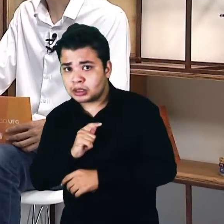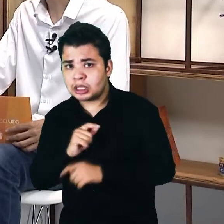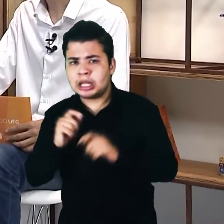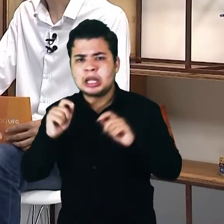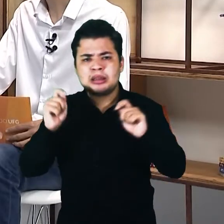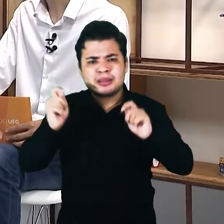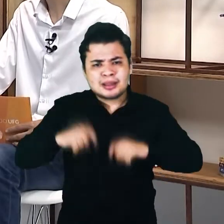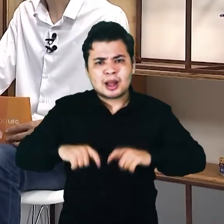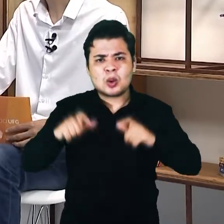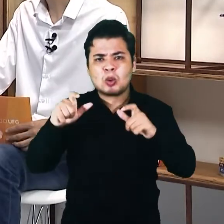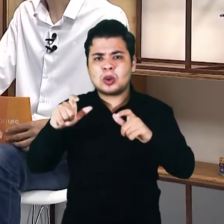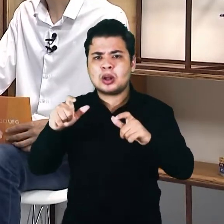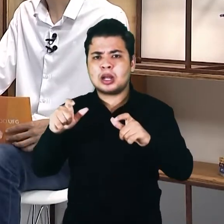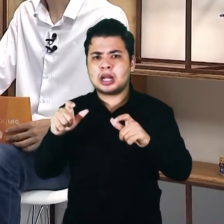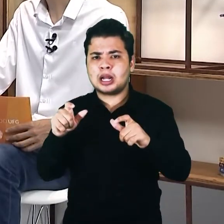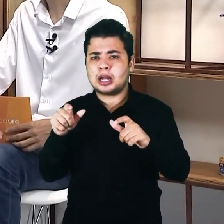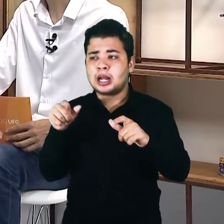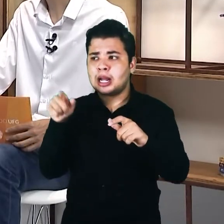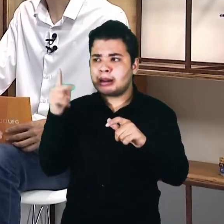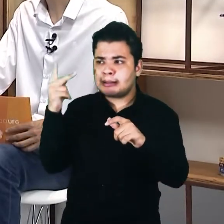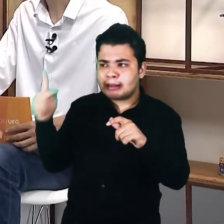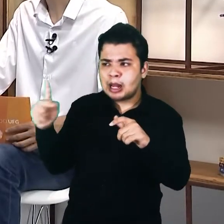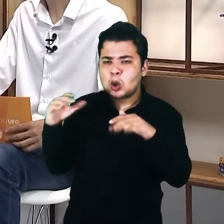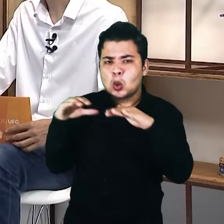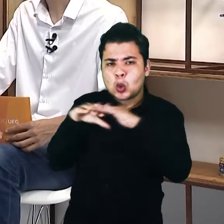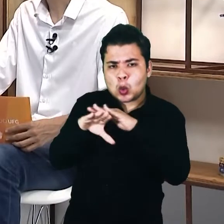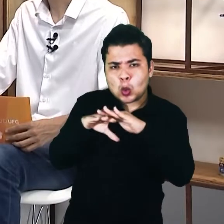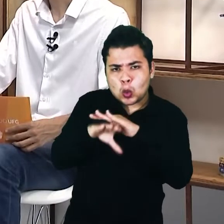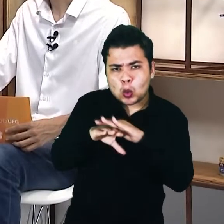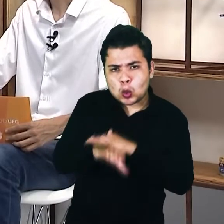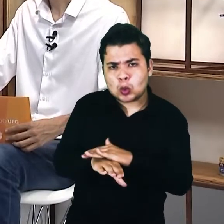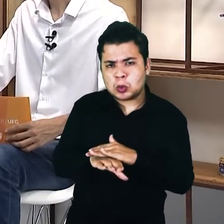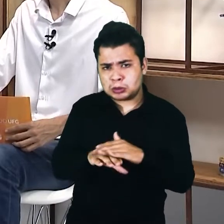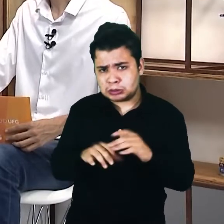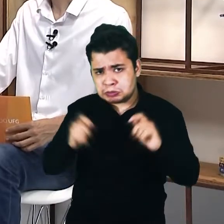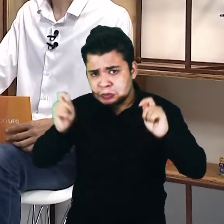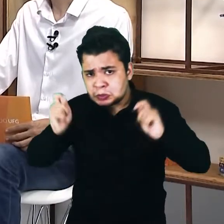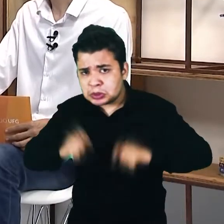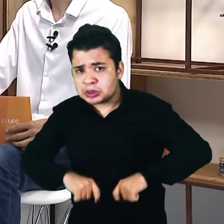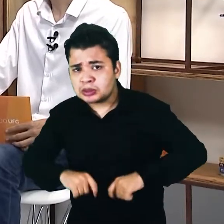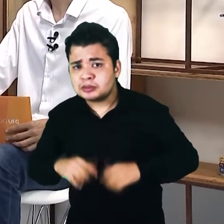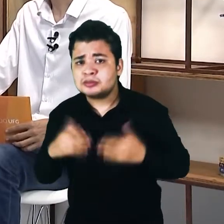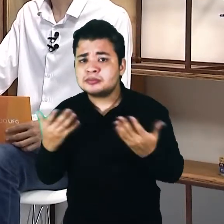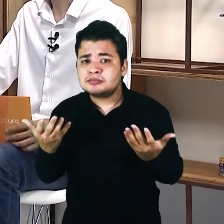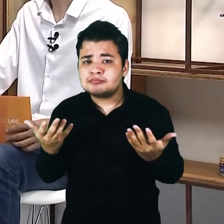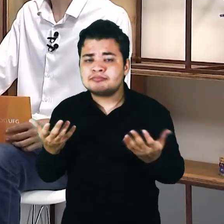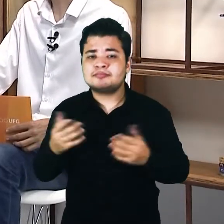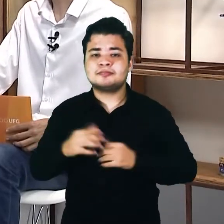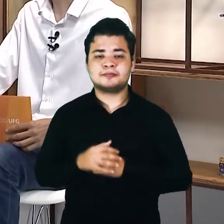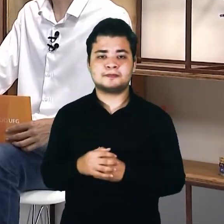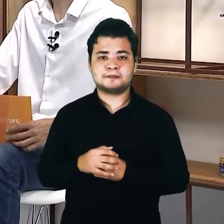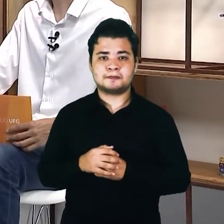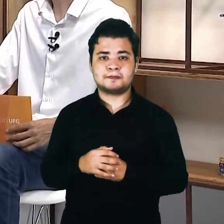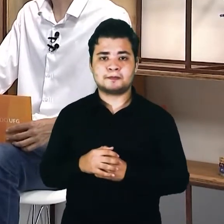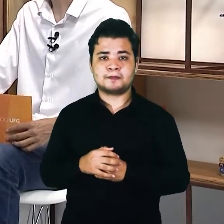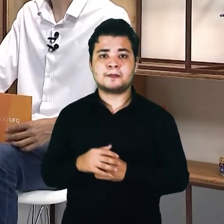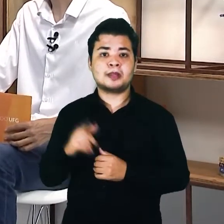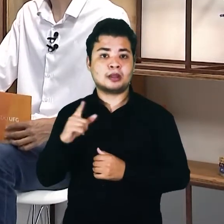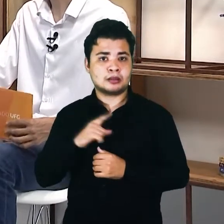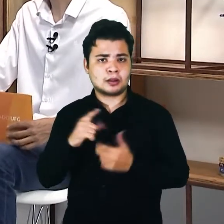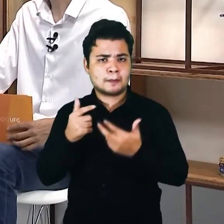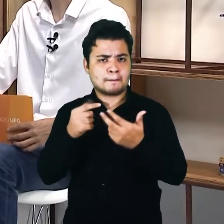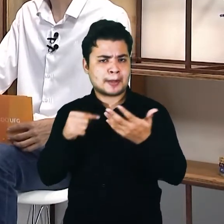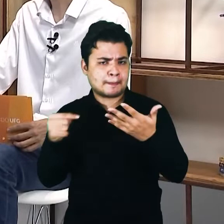ou uma unidade de conservação para guardar aquela população ou guardar aquela espécie. Então, todas